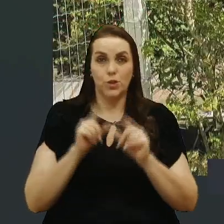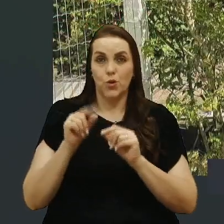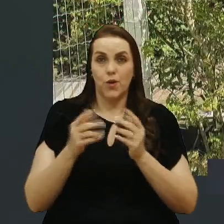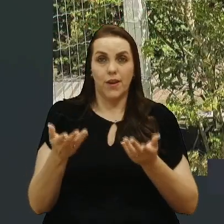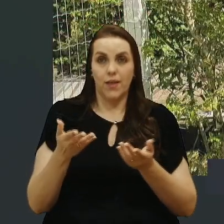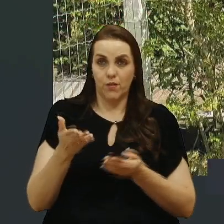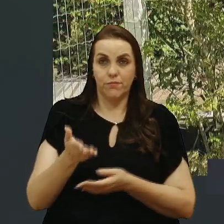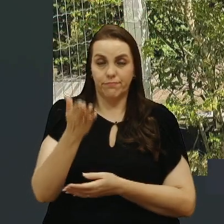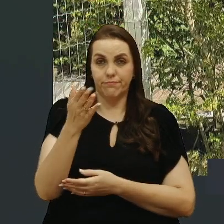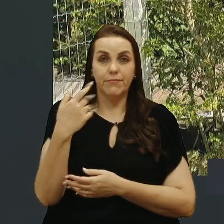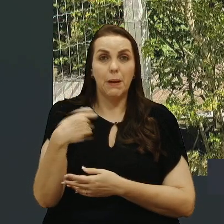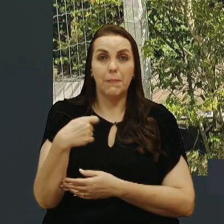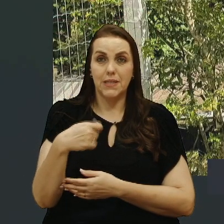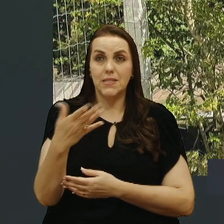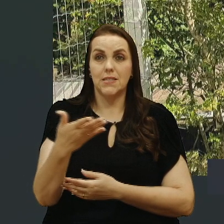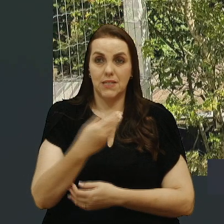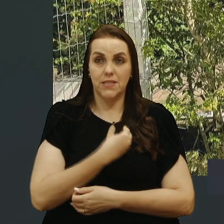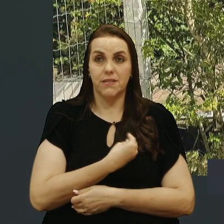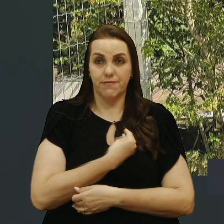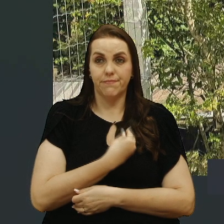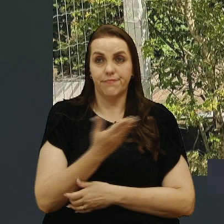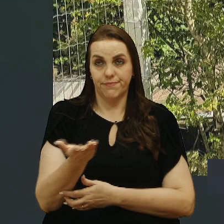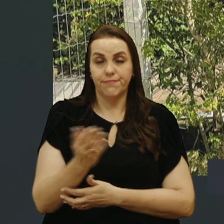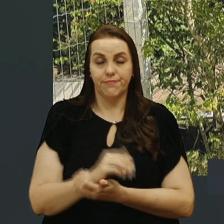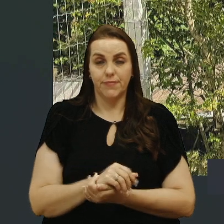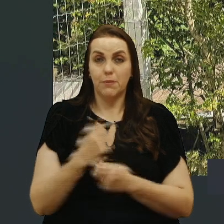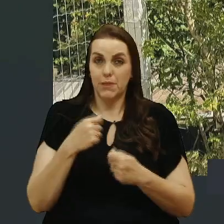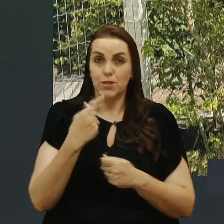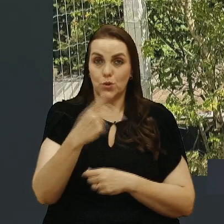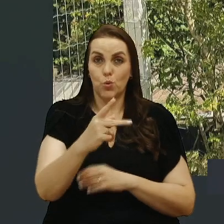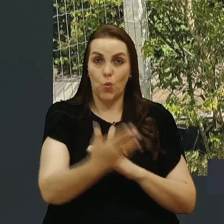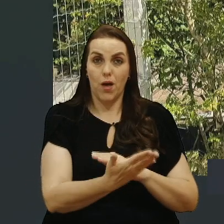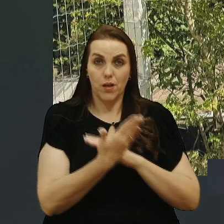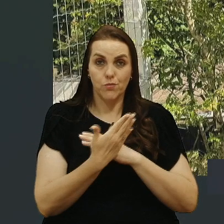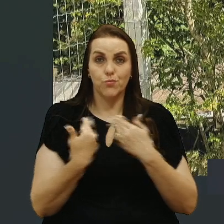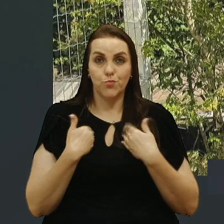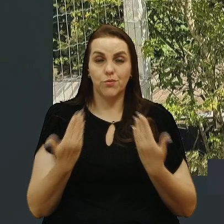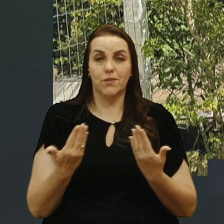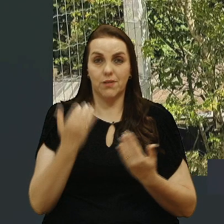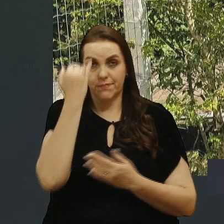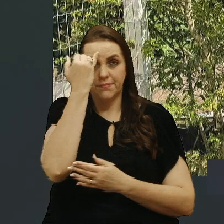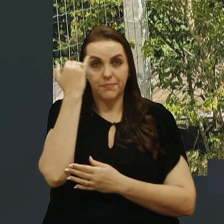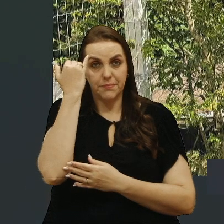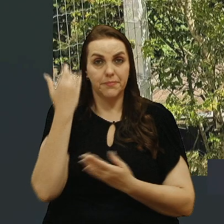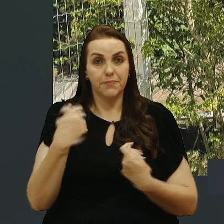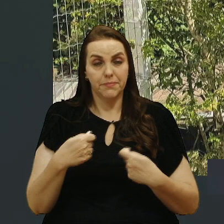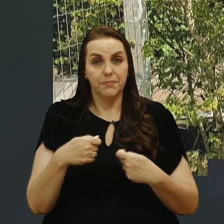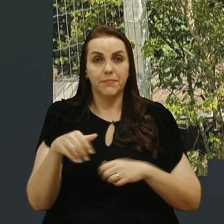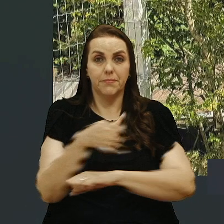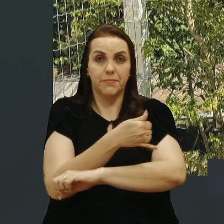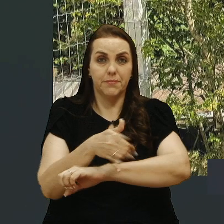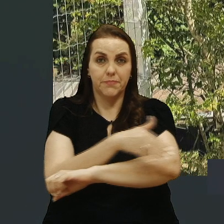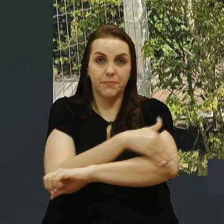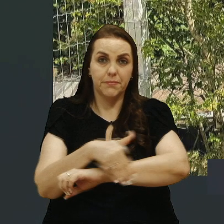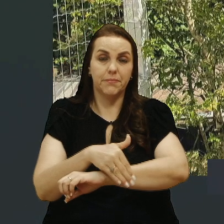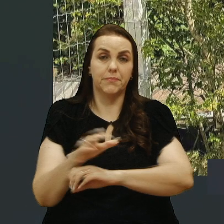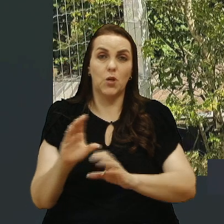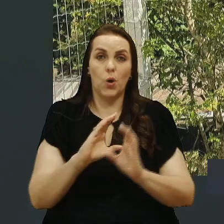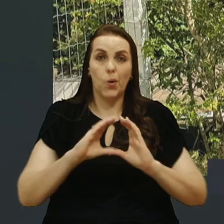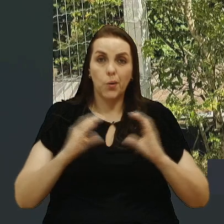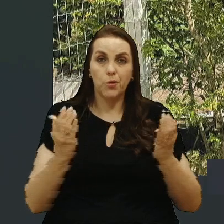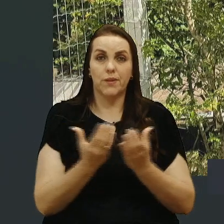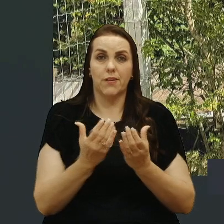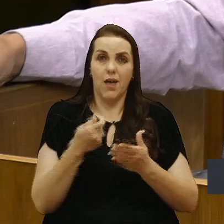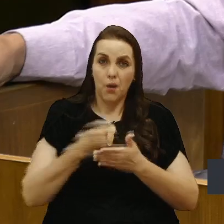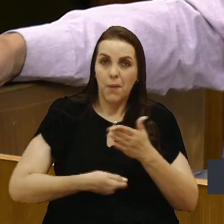pessoas estão ali porque precisam estar ali. Então, eu preciso da sua ajuda aí para a gente ver a questão de pavimentação comunitária, vereador Zé D'Ambrosio. Isso aí é uma